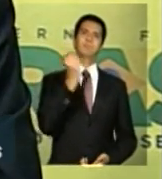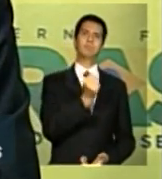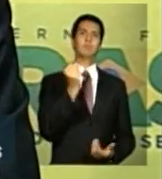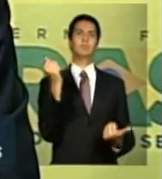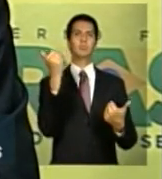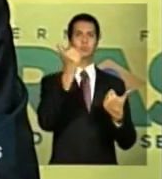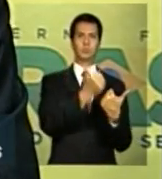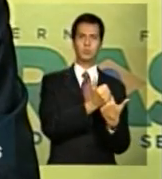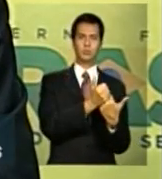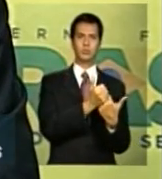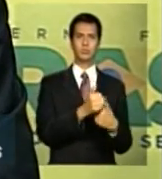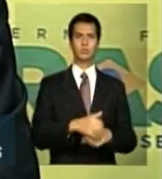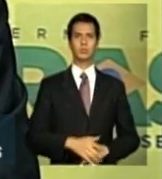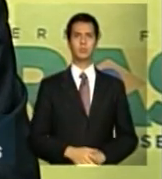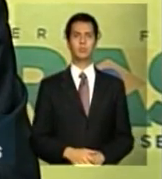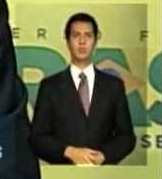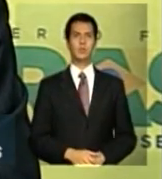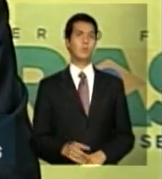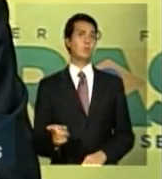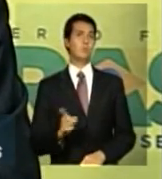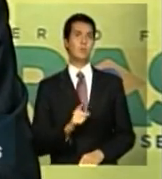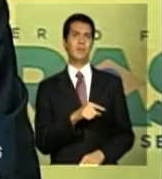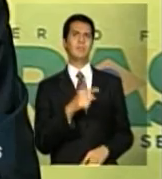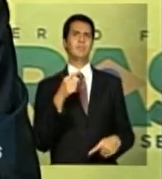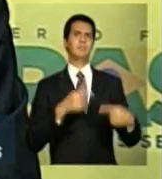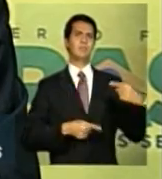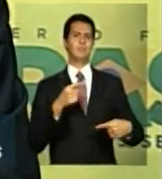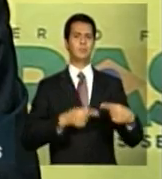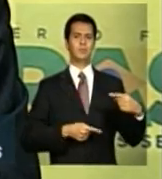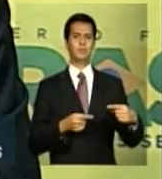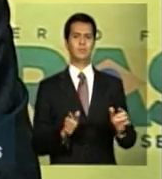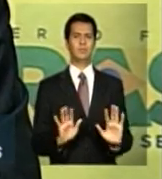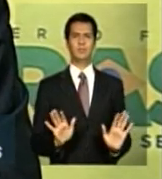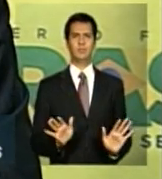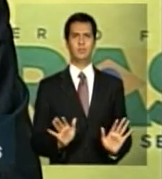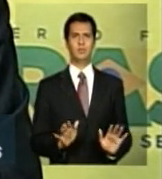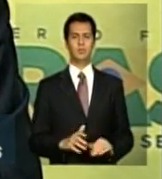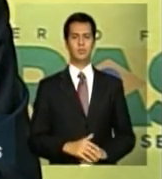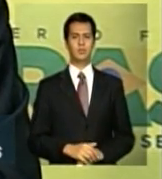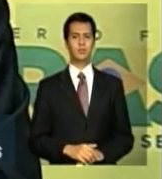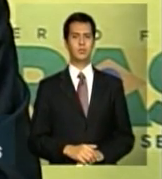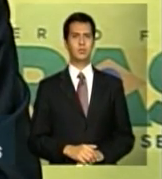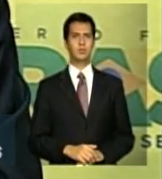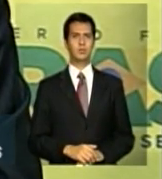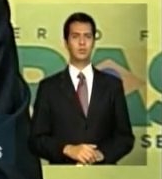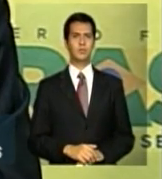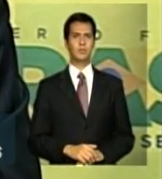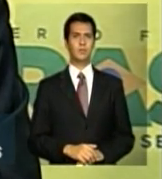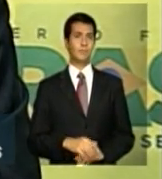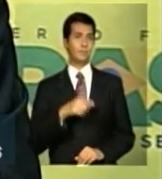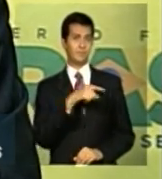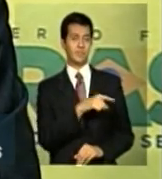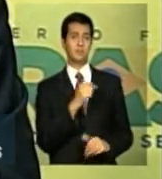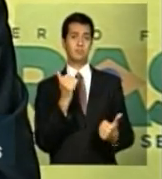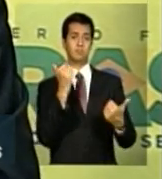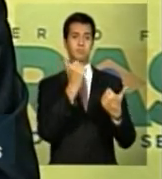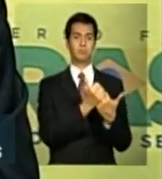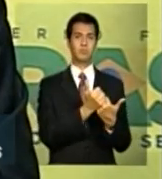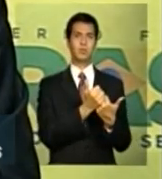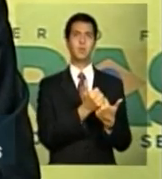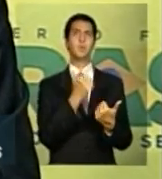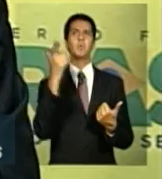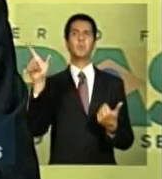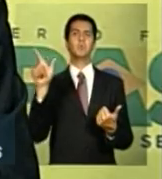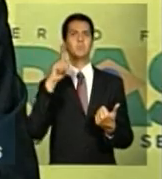para um cargo que não é propriamente uma disputa na democracia brasileira. Eu nunca vi ninguém brigar por esse cargo. E nenhum partido